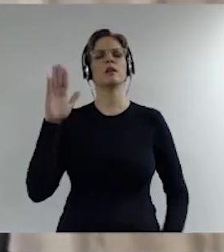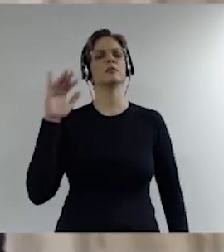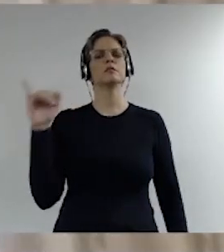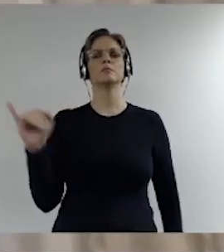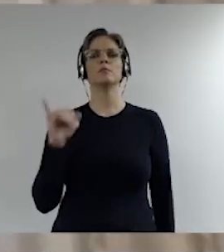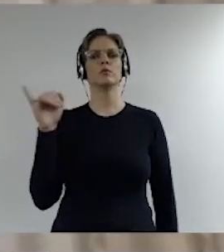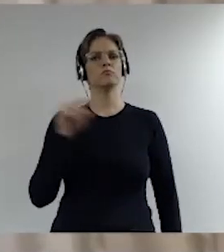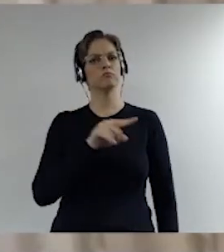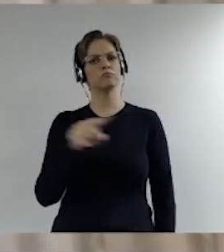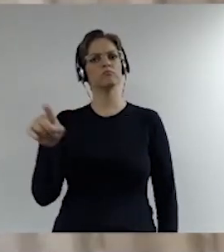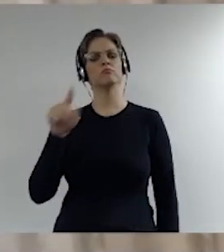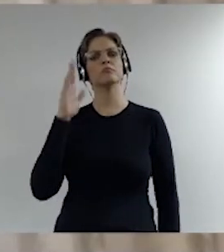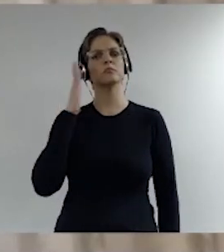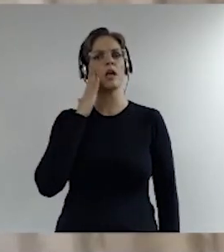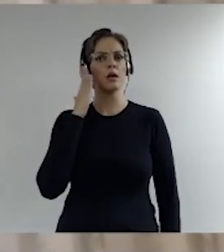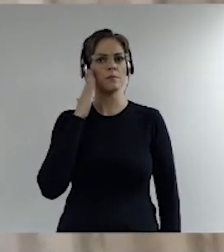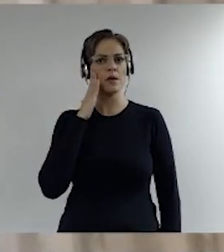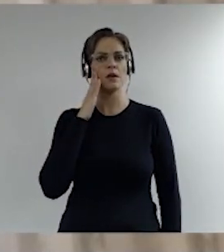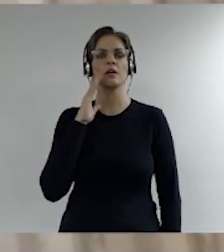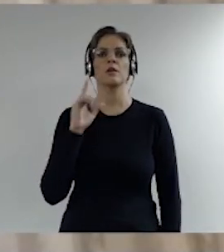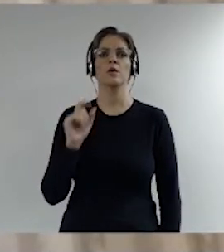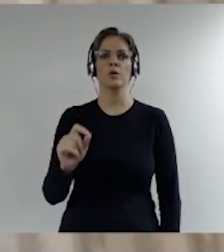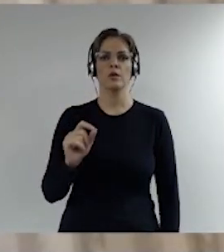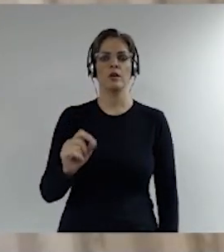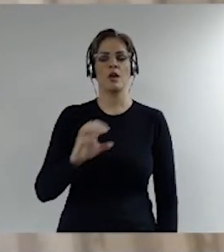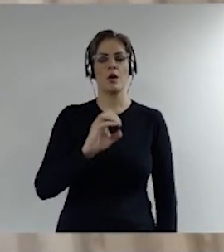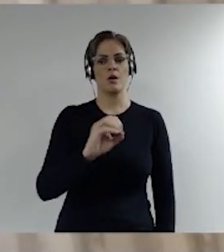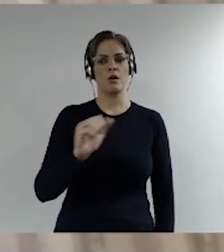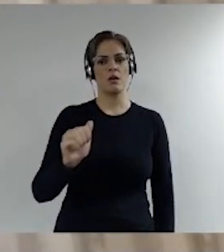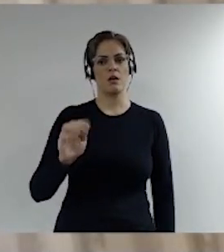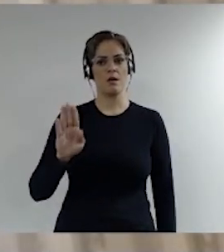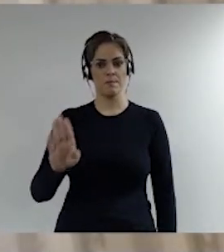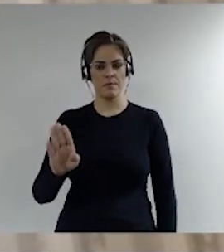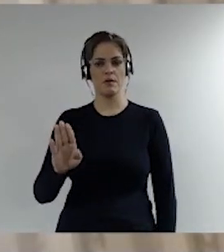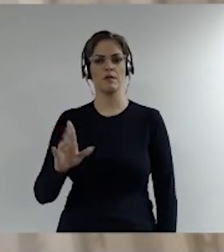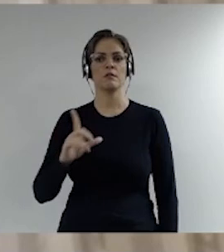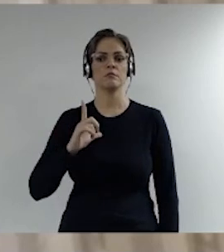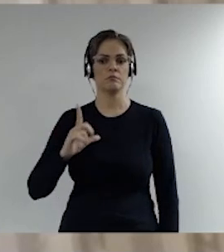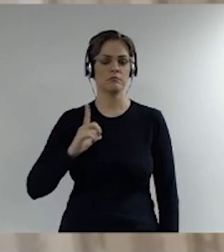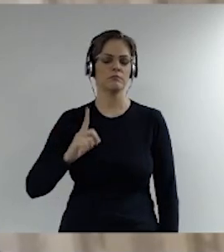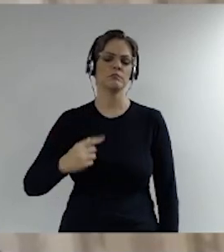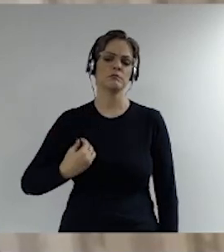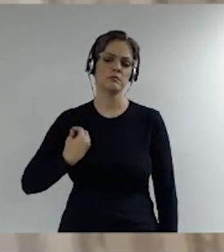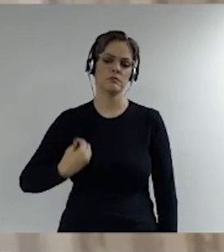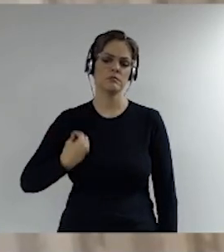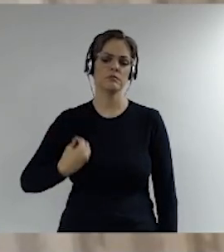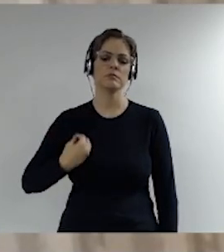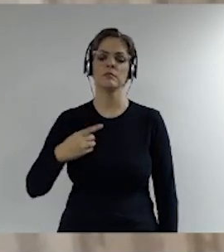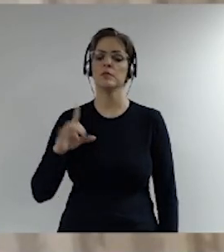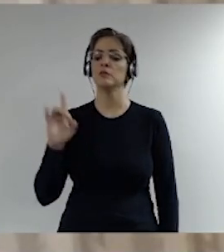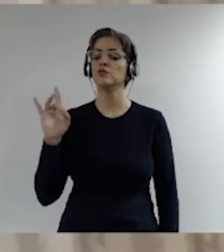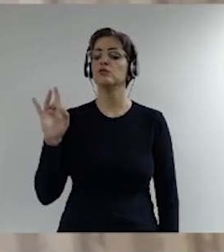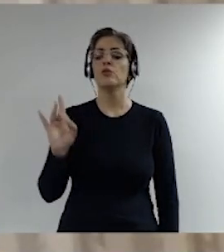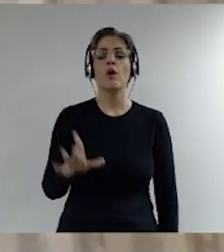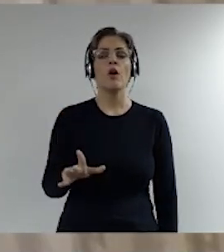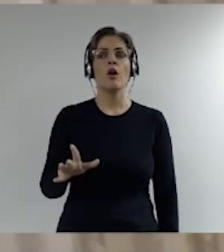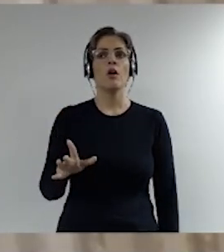acompanham de saberem, que o sistema OAB, ele subsiste única e